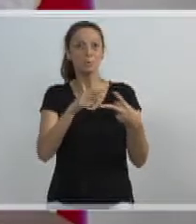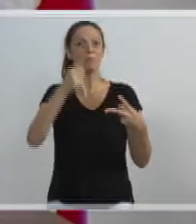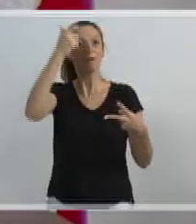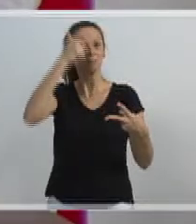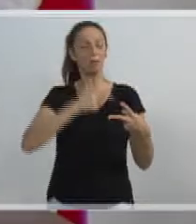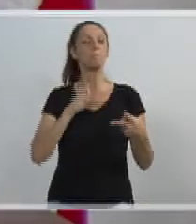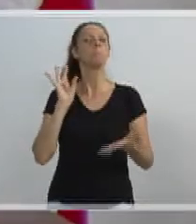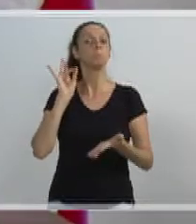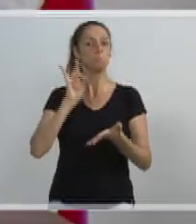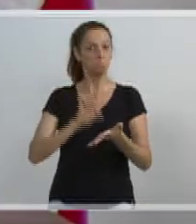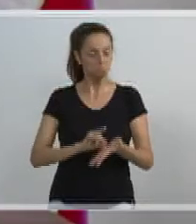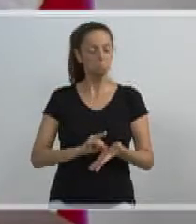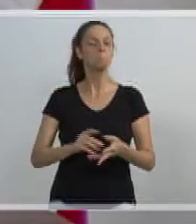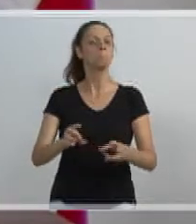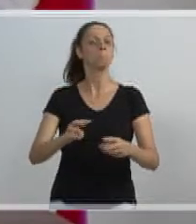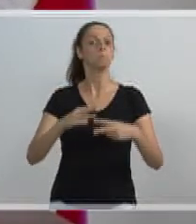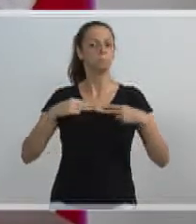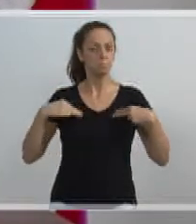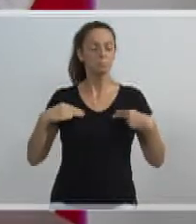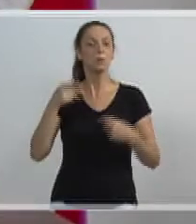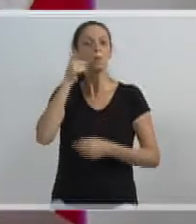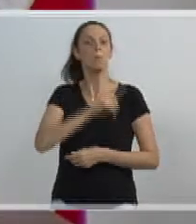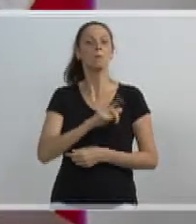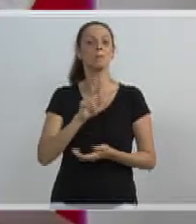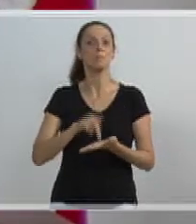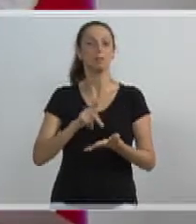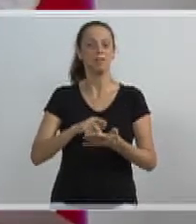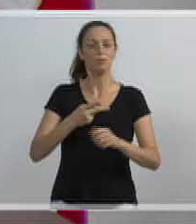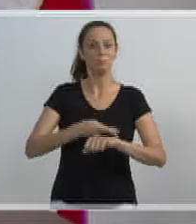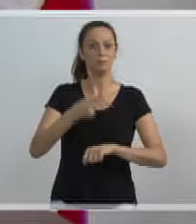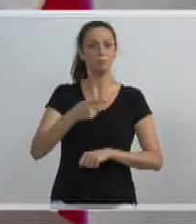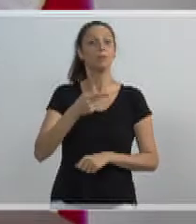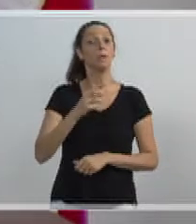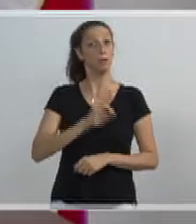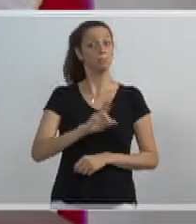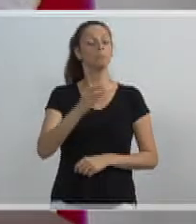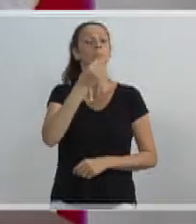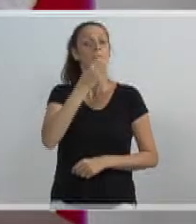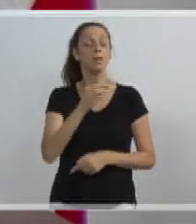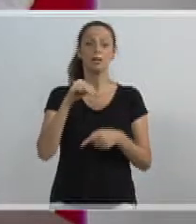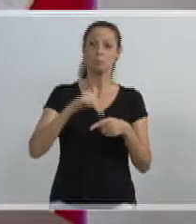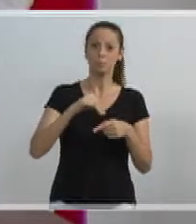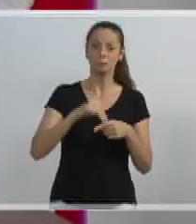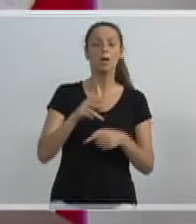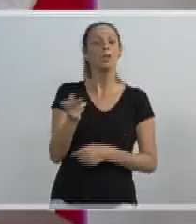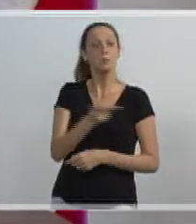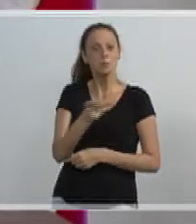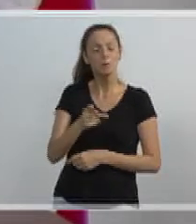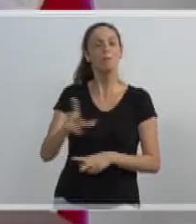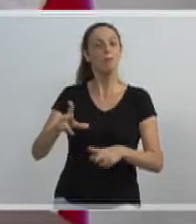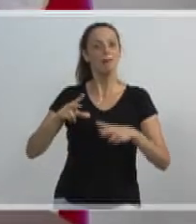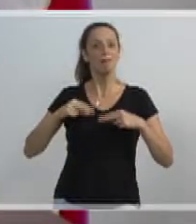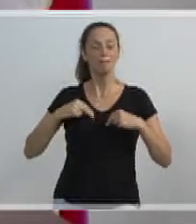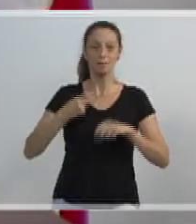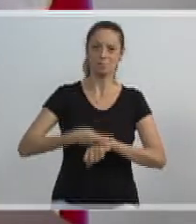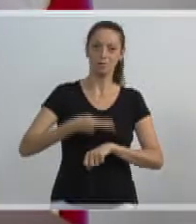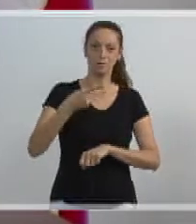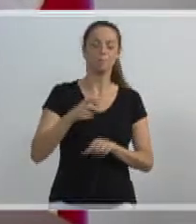merecem, estão bem representando o nosso município, a nossa cidade, e com certeza são merecedores do troféu. Depois